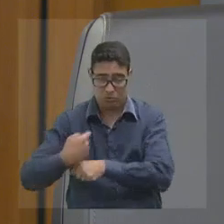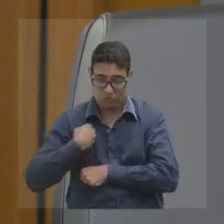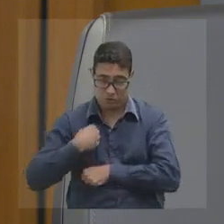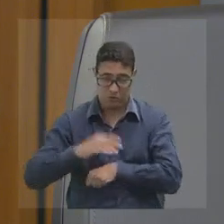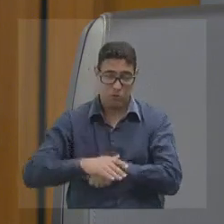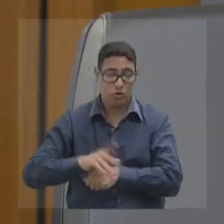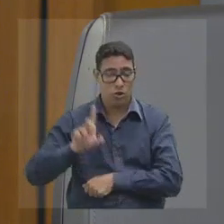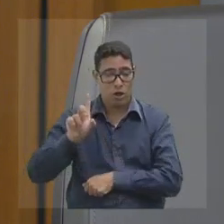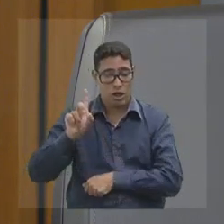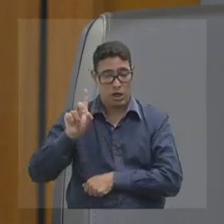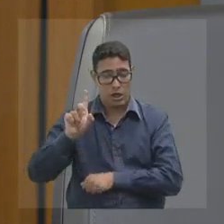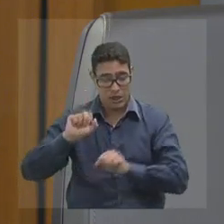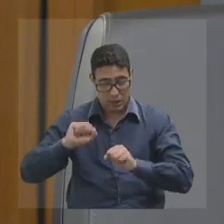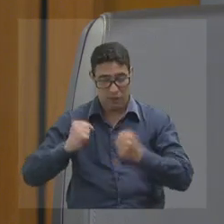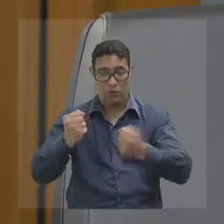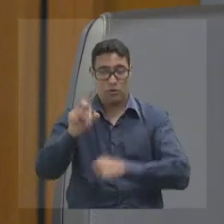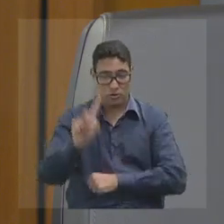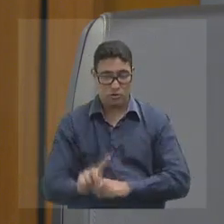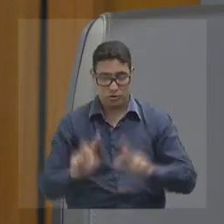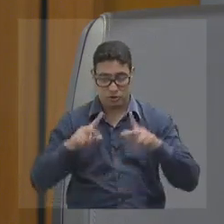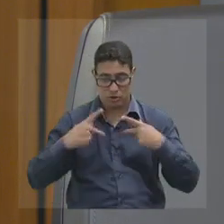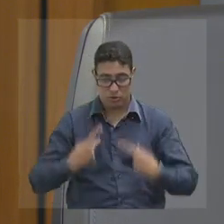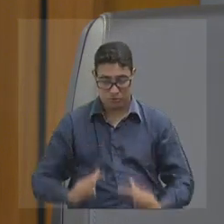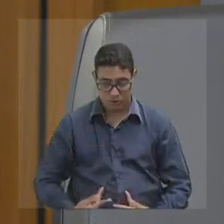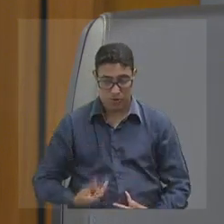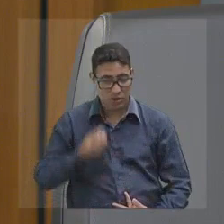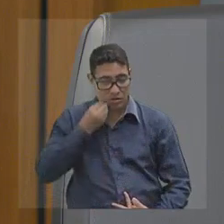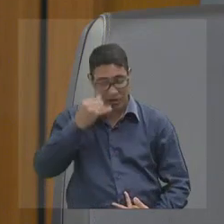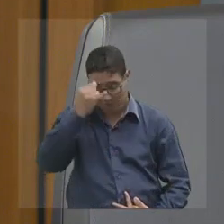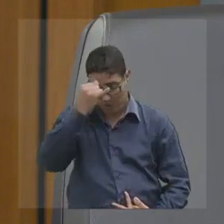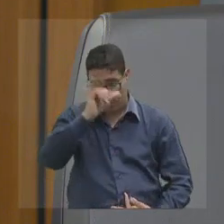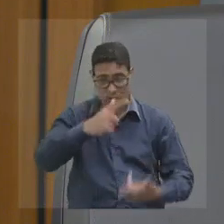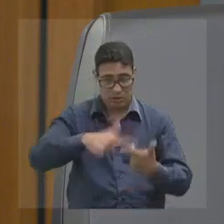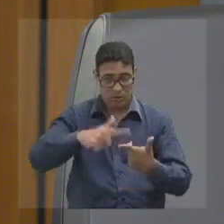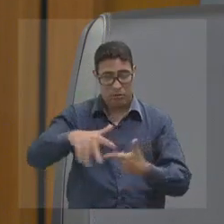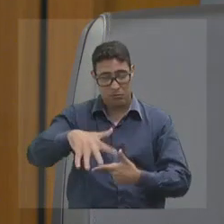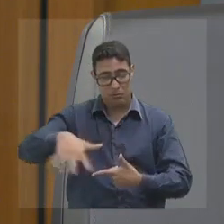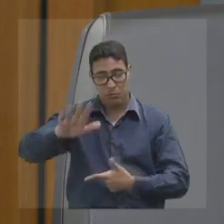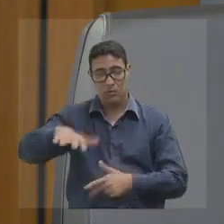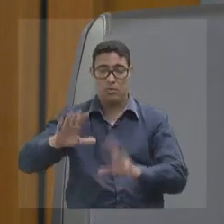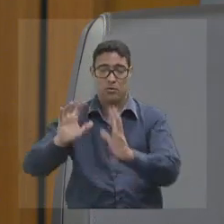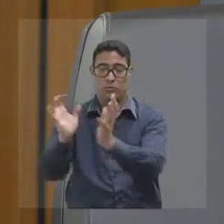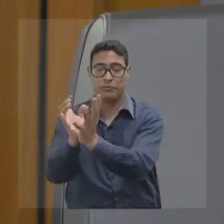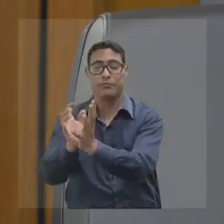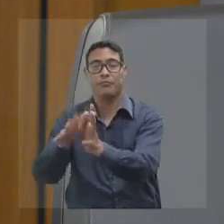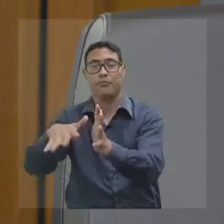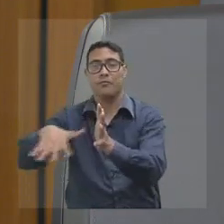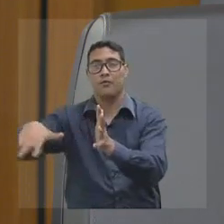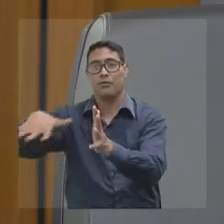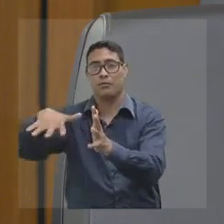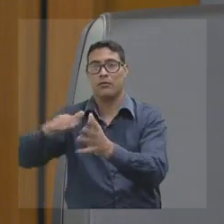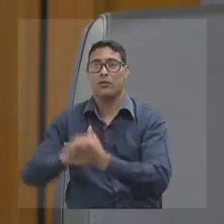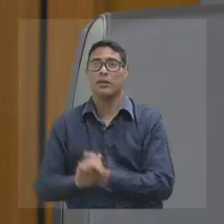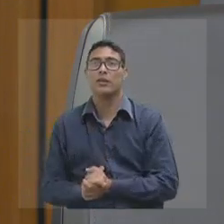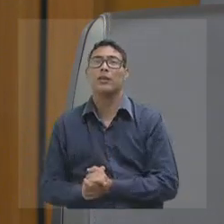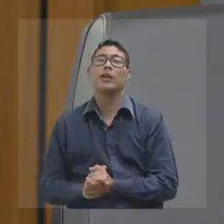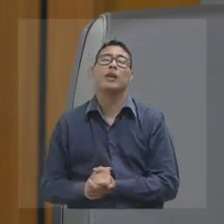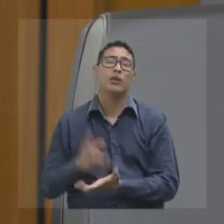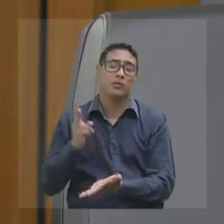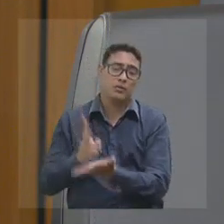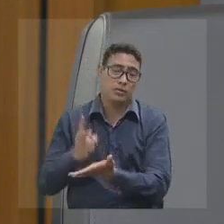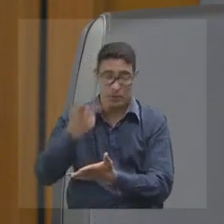comenta tal outra cidade com essa comunidade ao mesmo tempo eu recebo diariamente milhões de denúncias